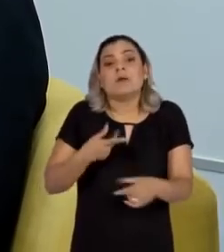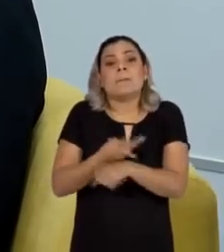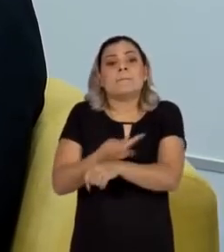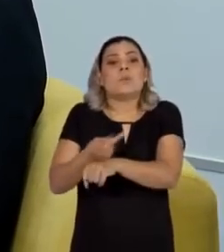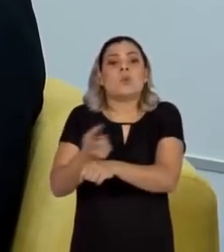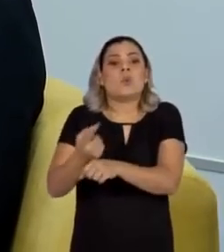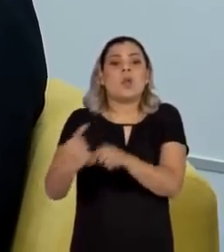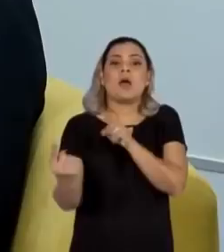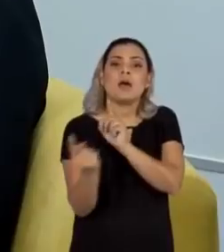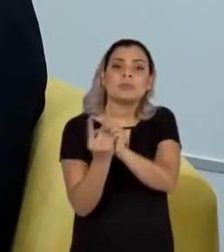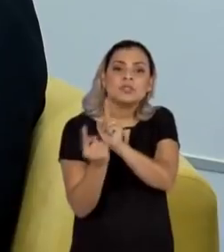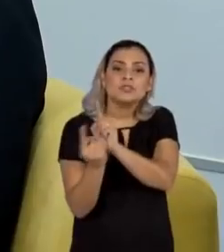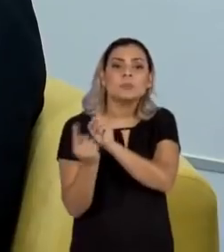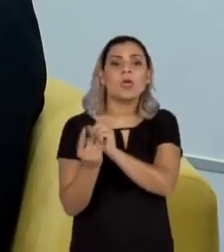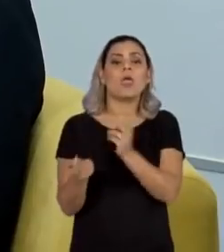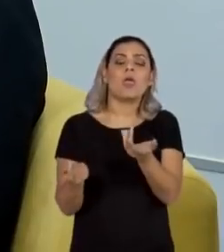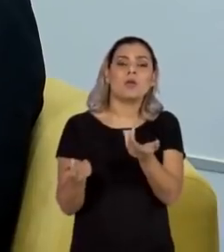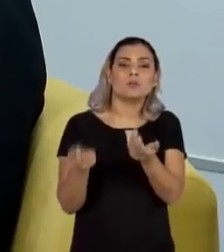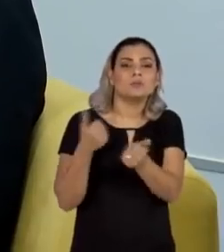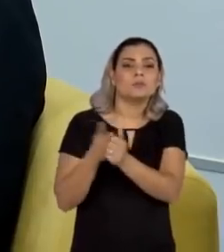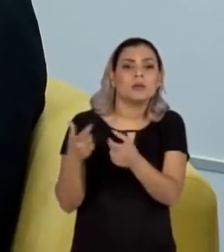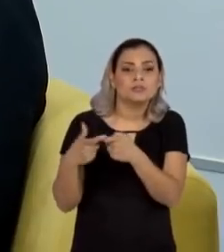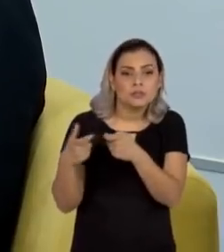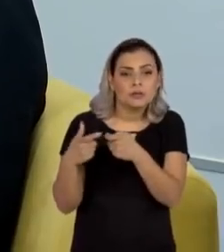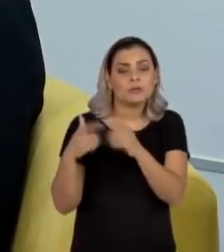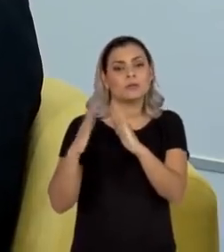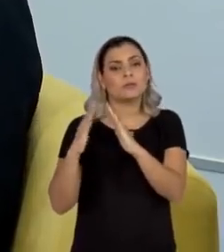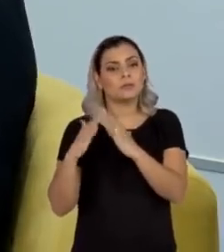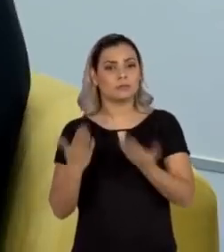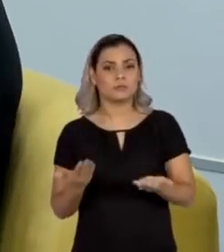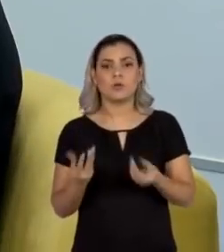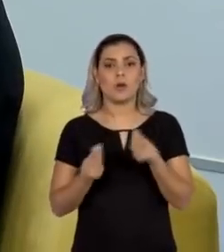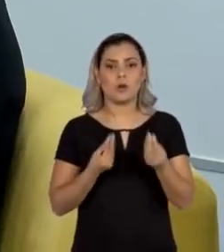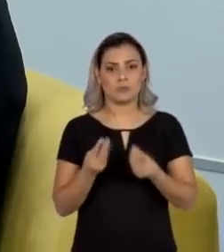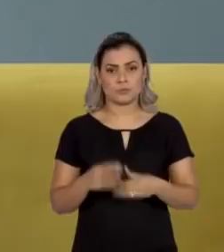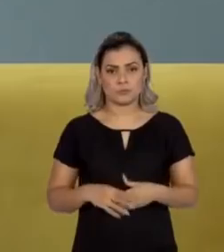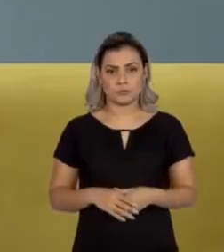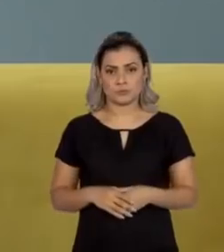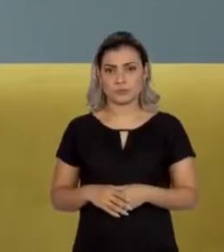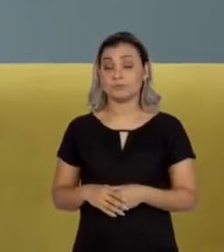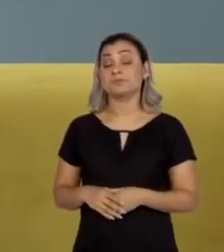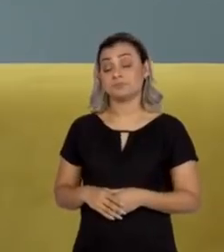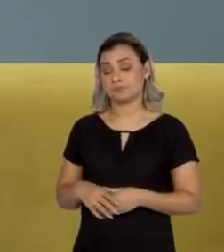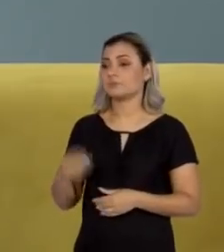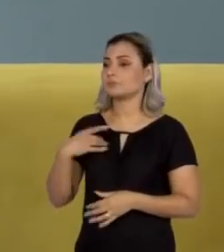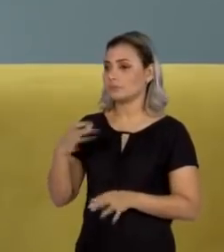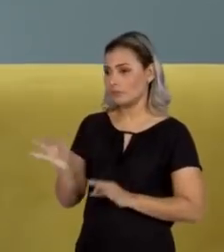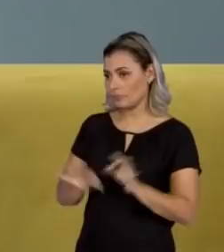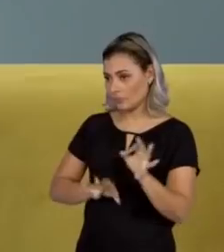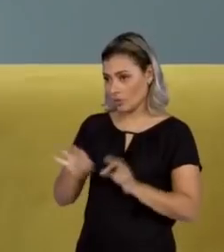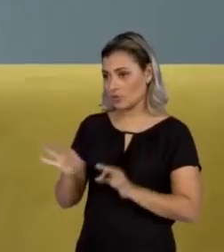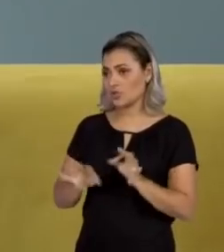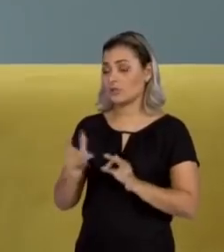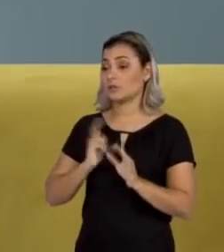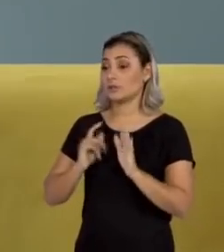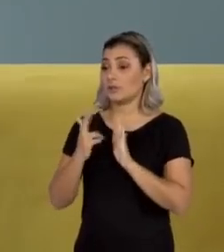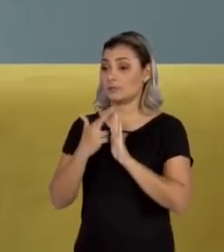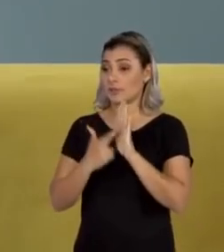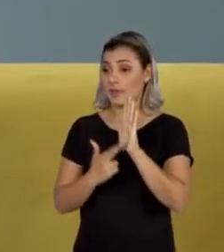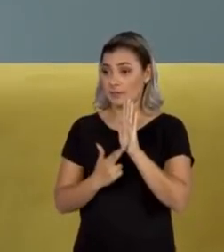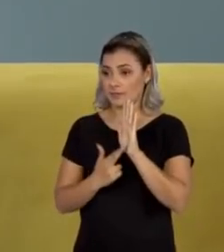procurar um posto mais próximo para começar a se tratar? Isso. Então, o projeto, na verdade, ele regulamenta, ele